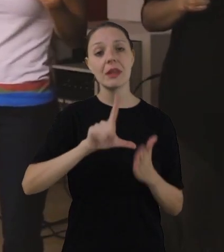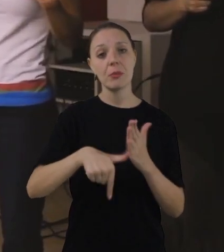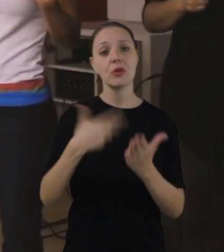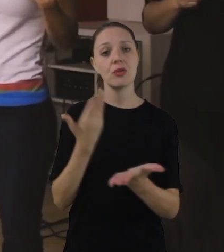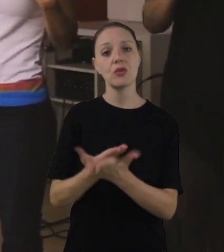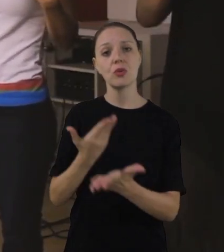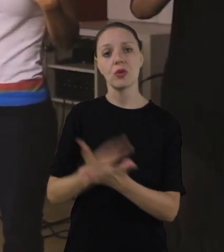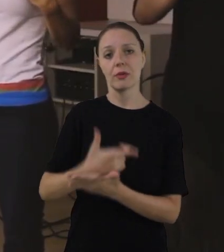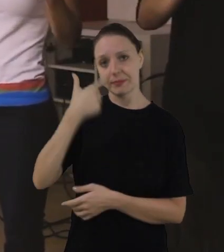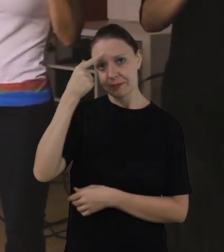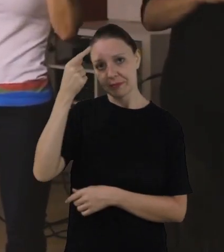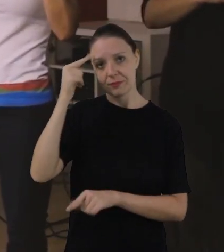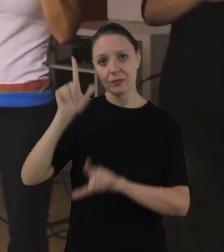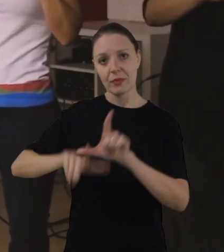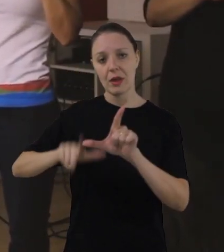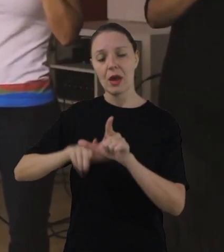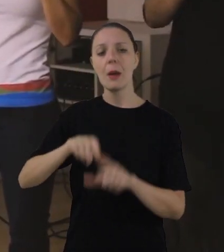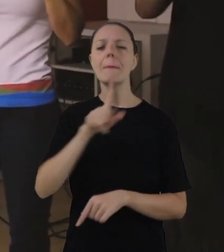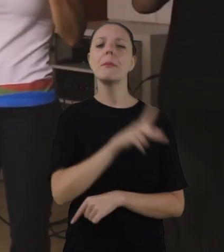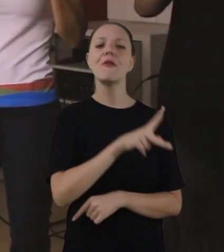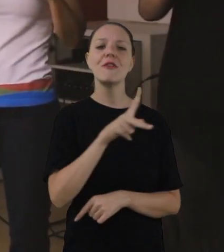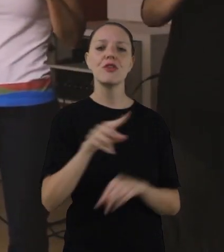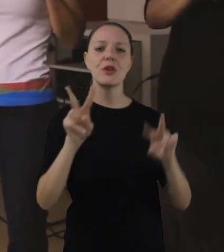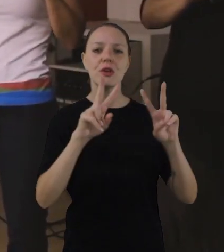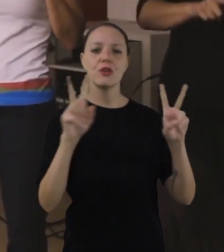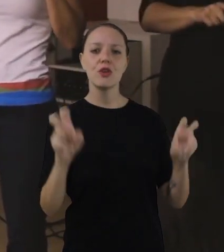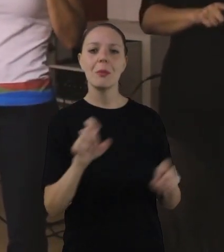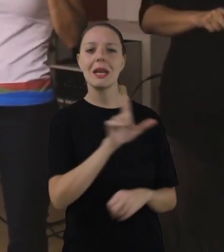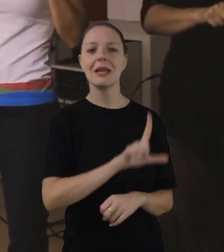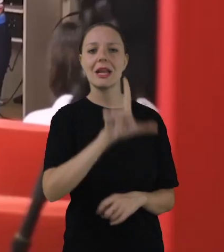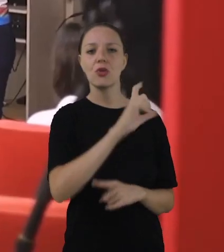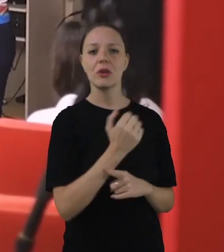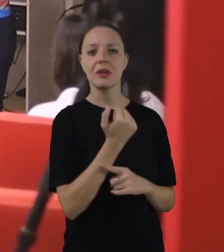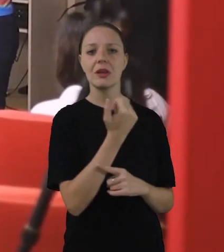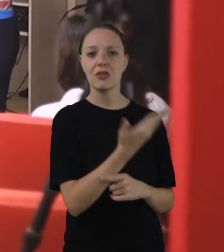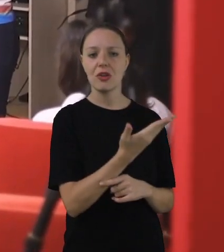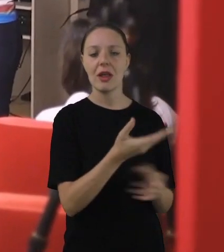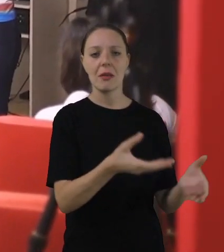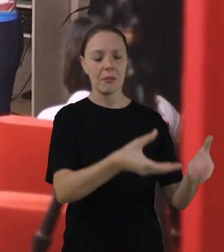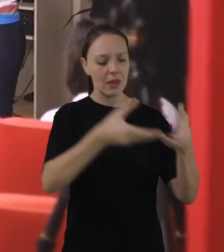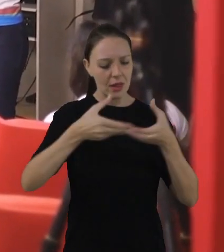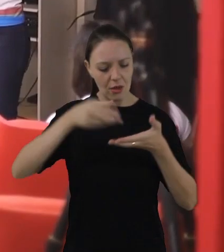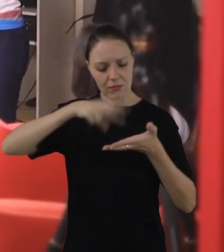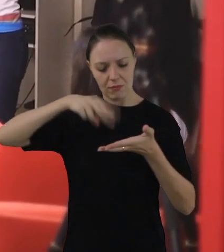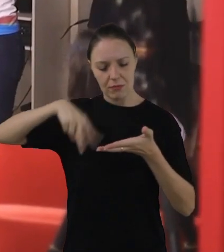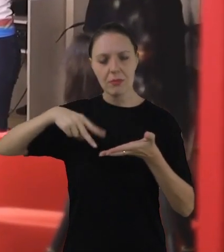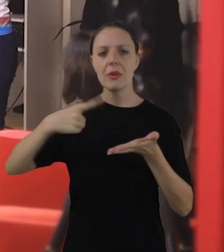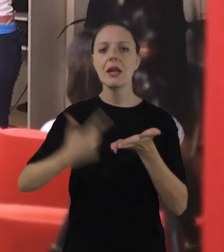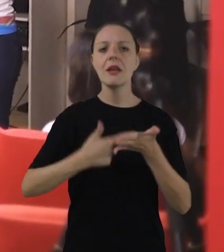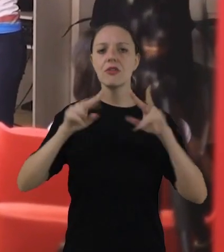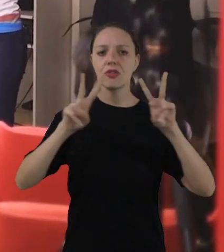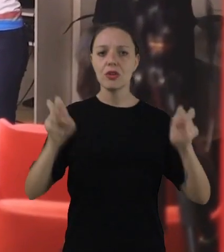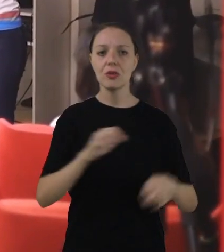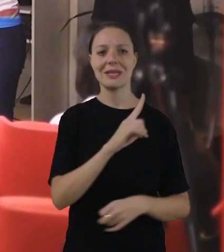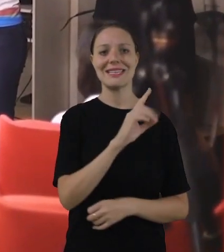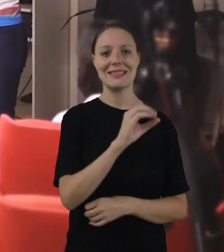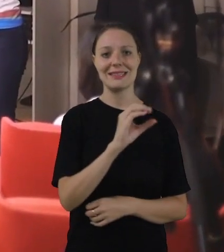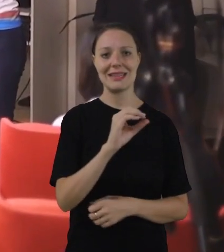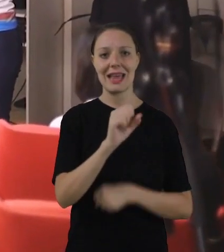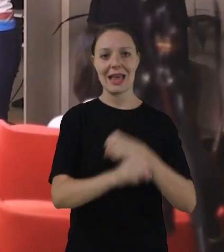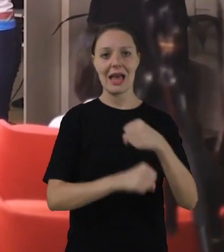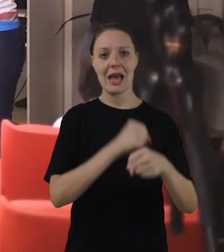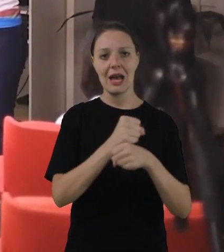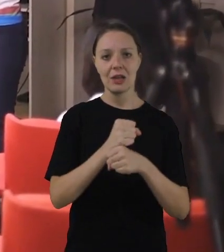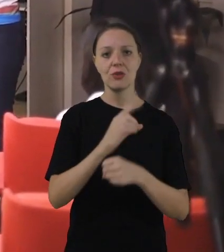faculdade de letras, a professora de literatura estrangeira deu o livro para ler 100 anos de solidão para a gente